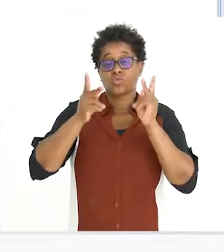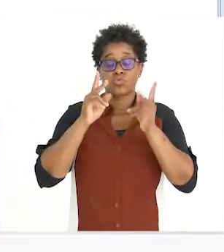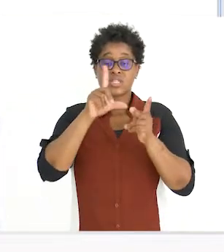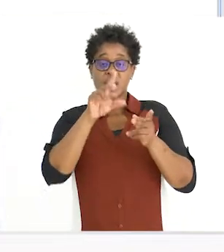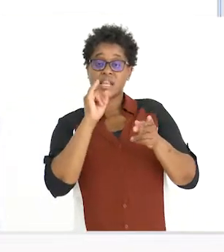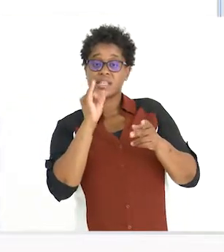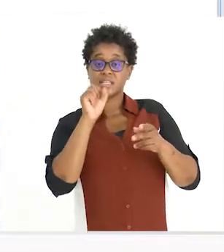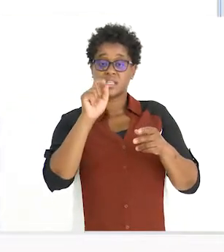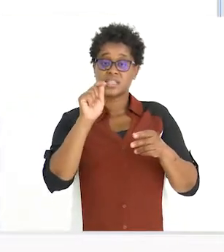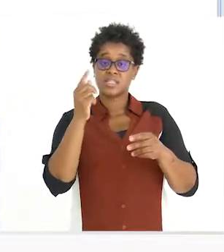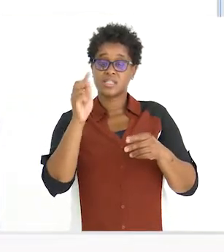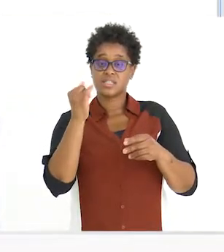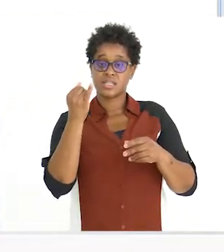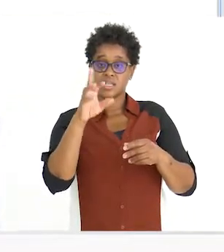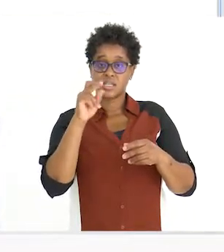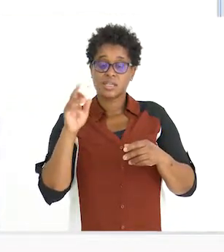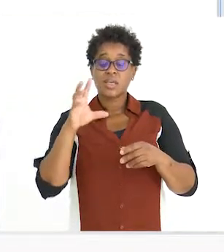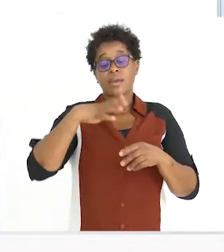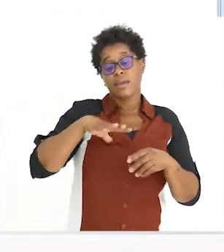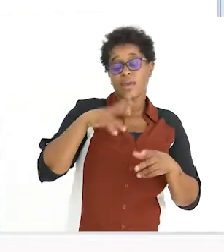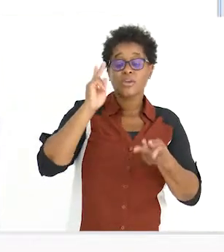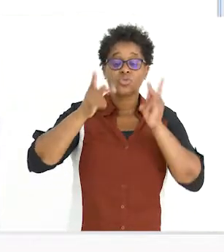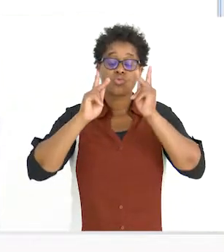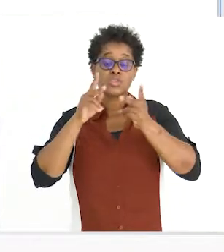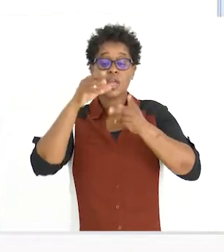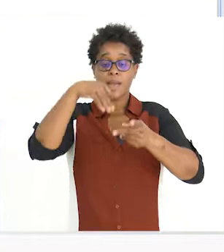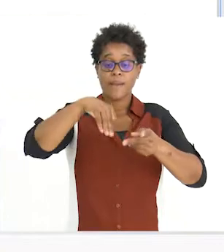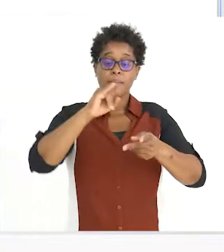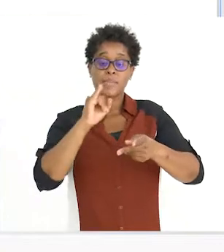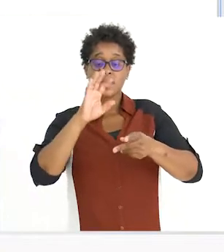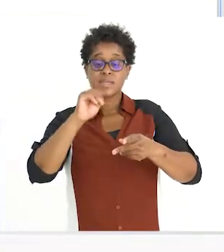as indústrias pesadas. Também